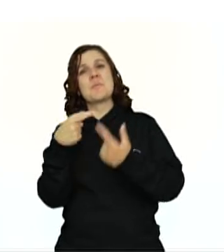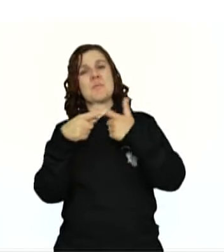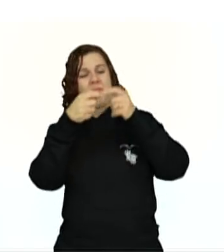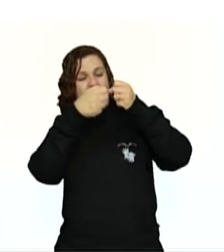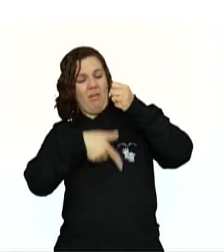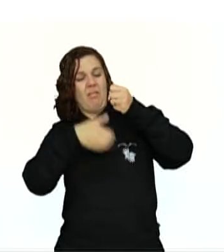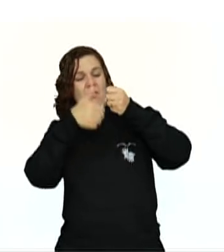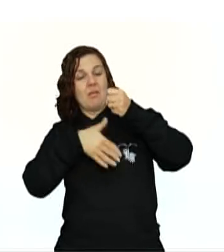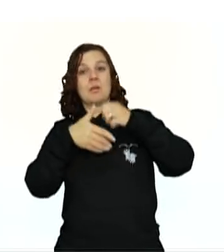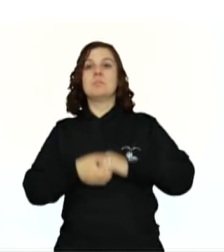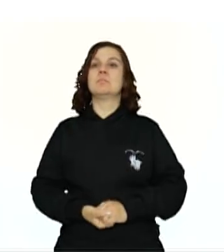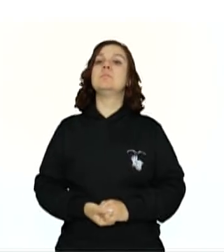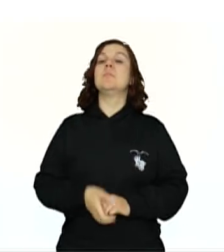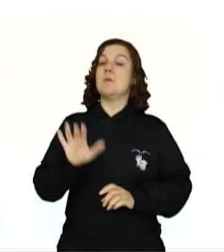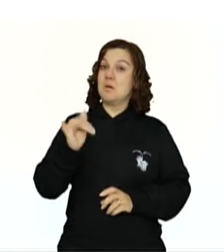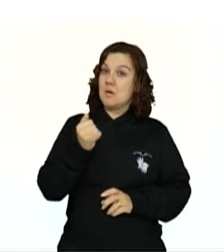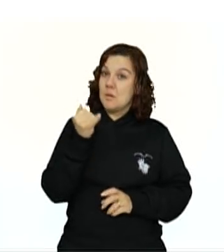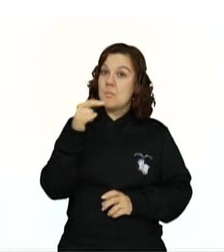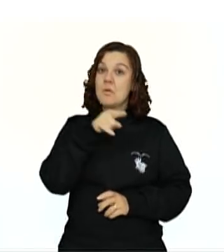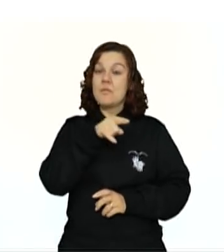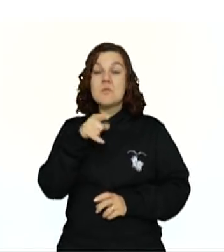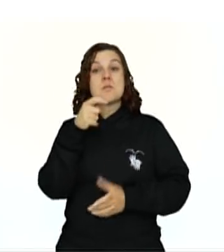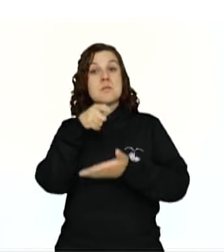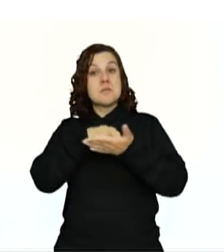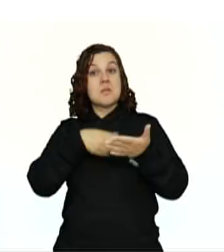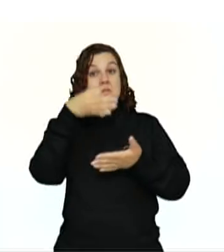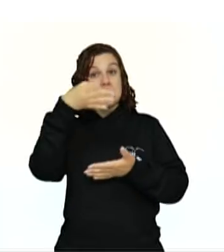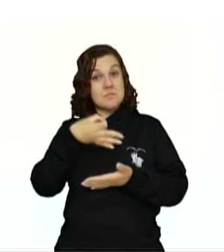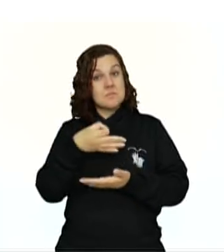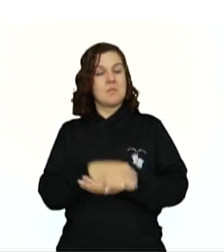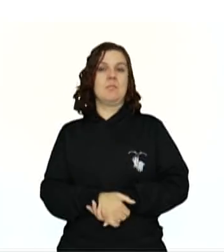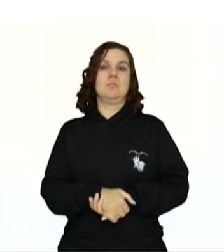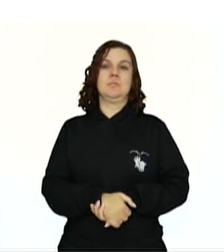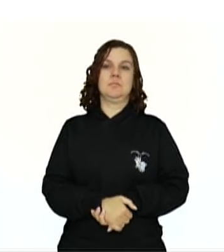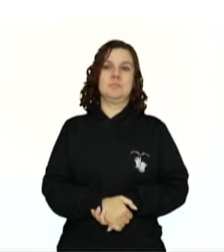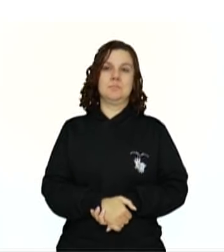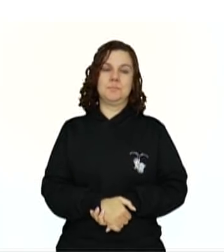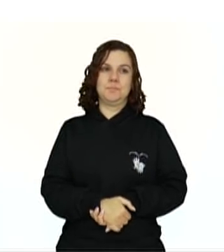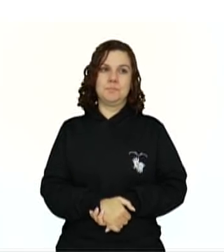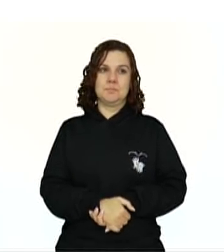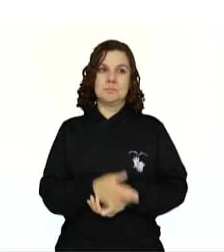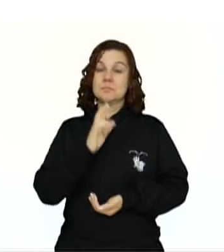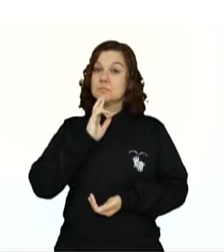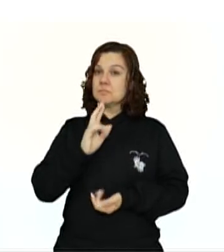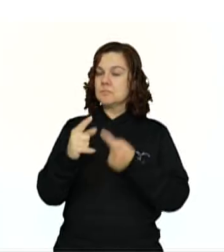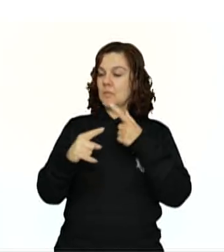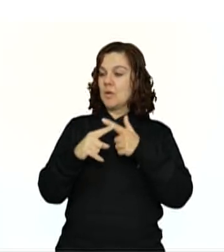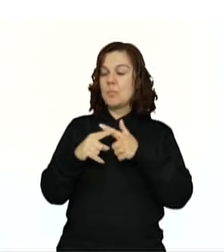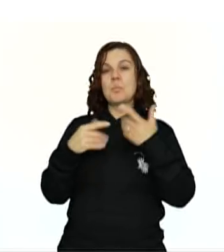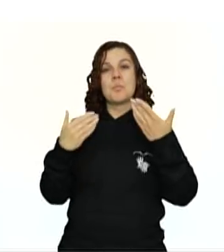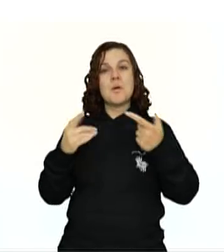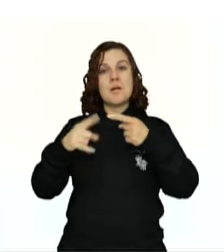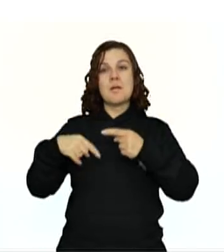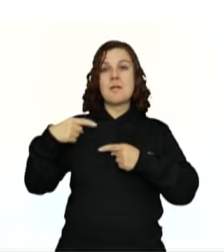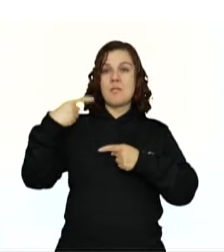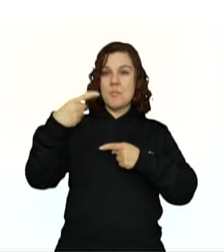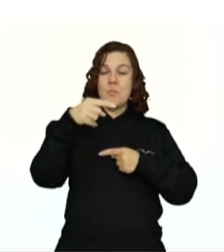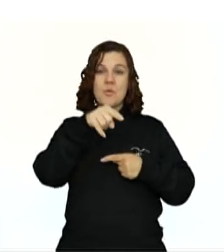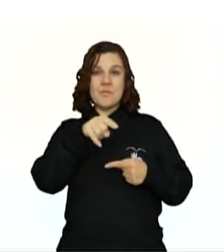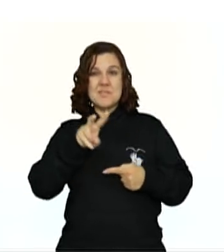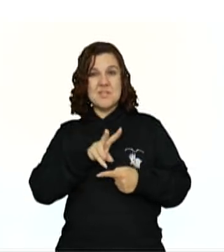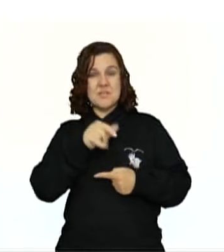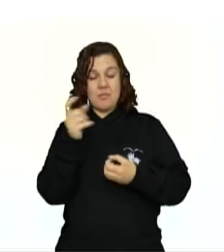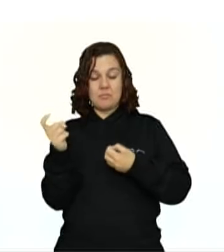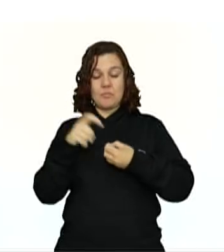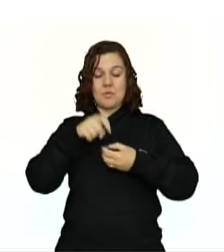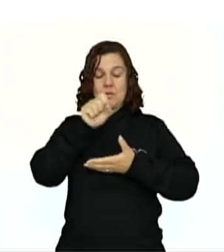ficar escrevendo? Não, é importante que vocês escrevam corretamente a resposta, porque depois vocês vão retomar